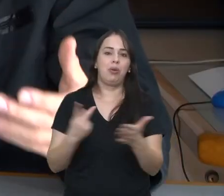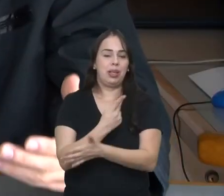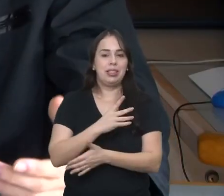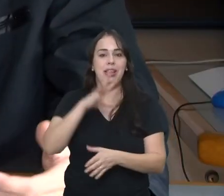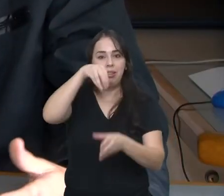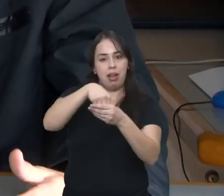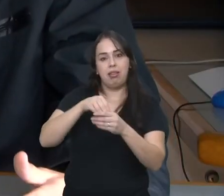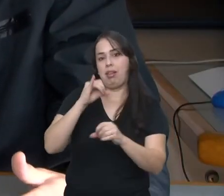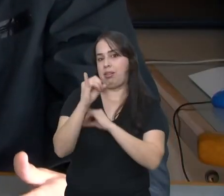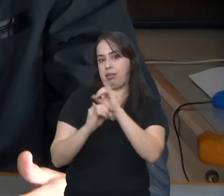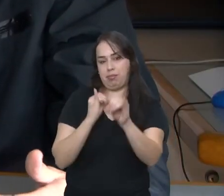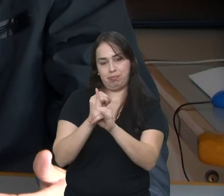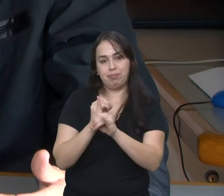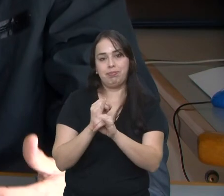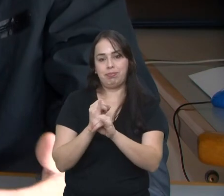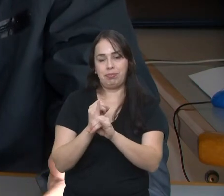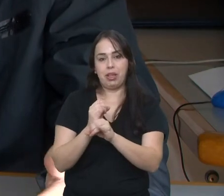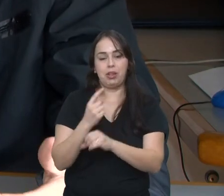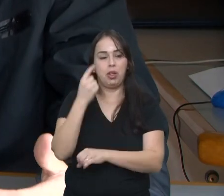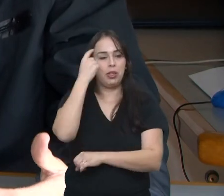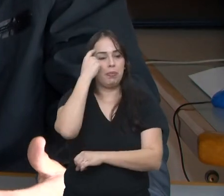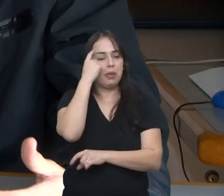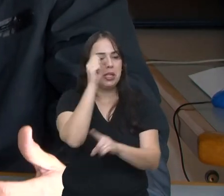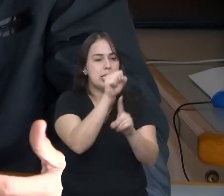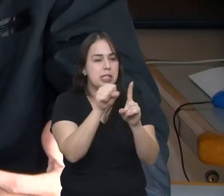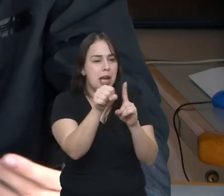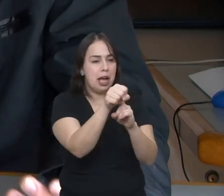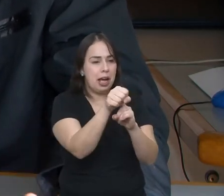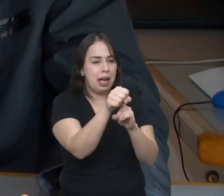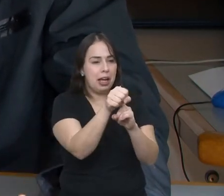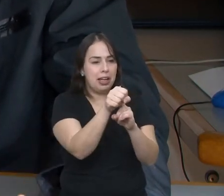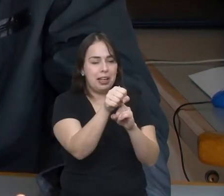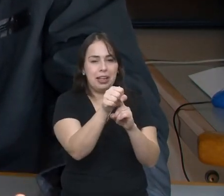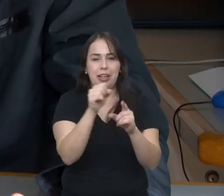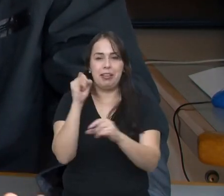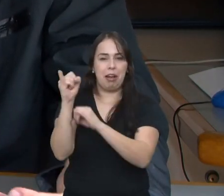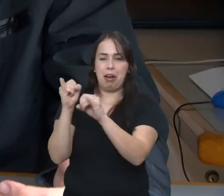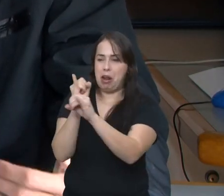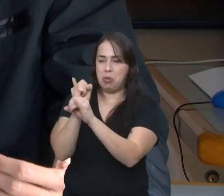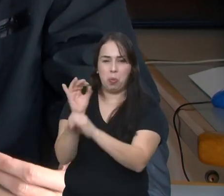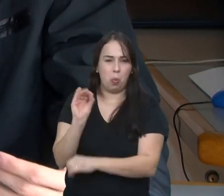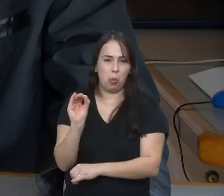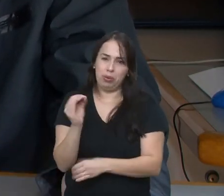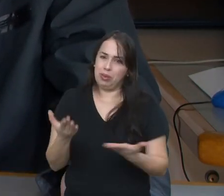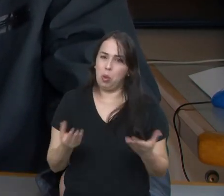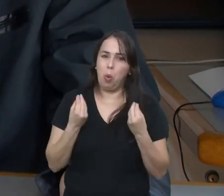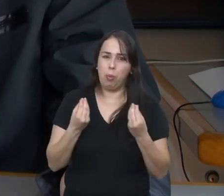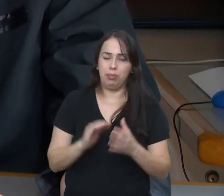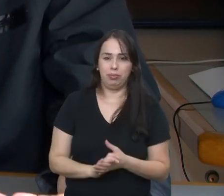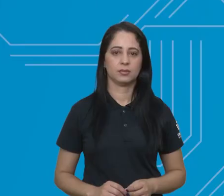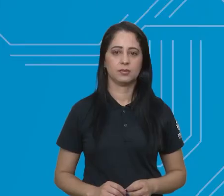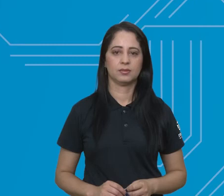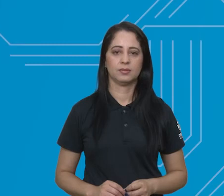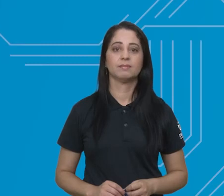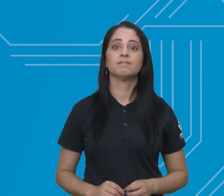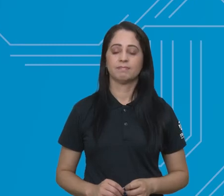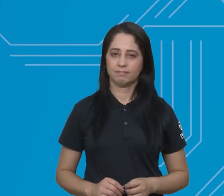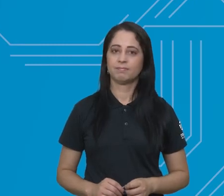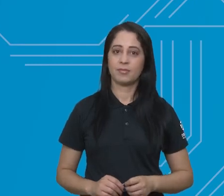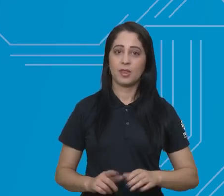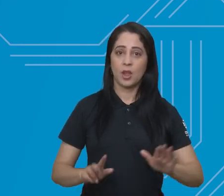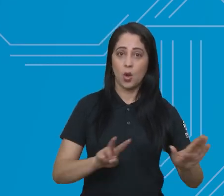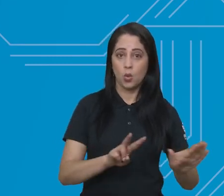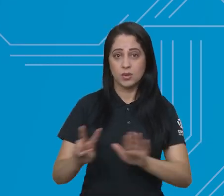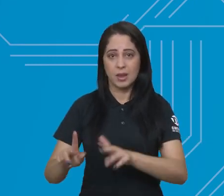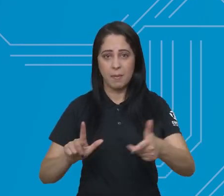tudo agora vai se virtualizar. Tudo. Então é impossível você pensar numa sociedade sem conexão com a internet. E a gente